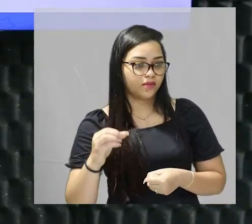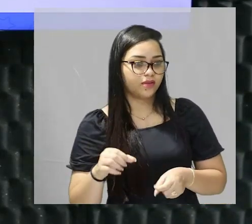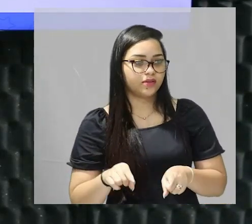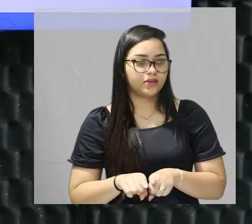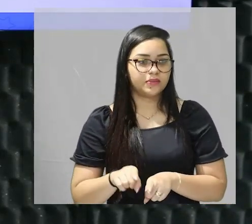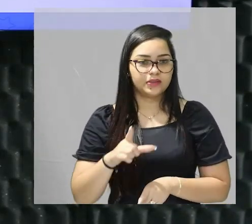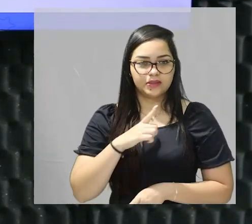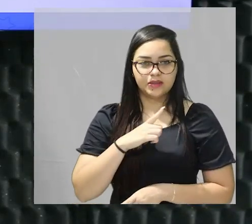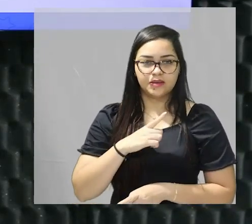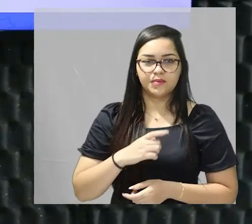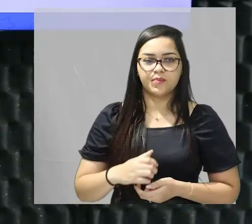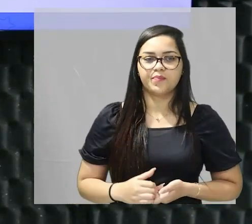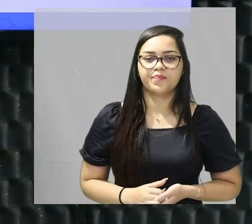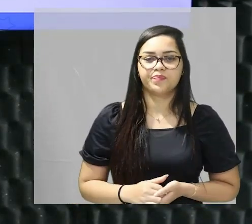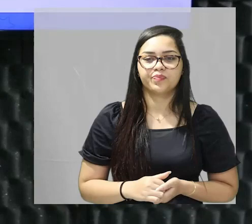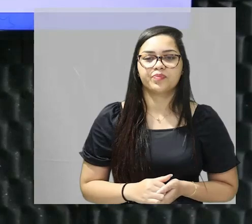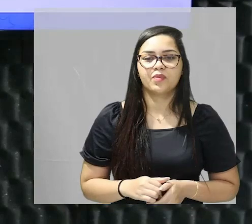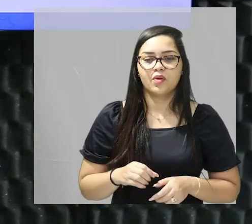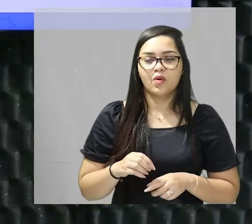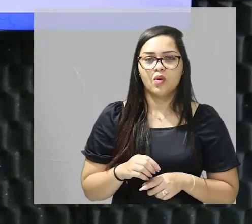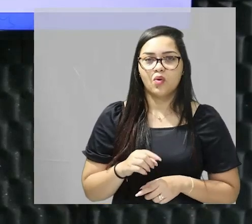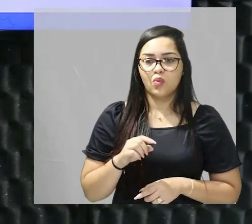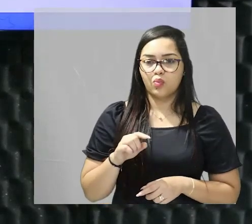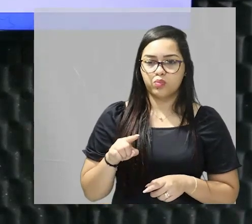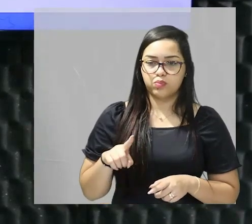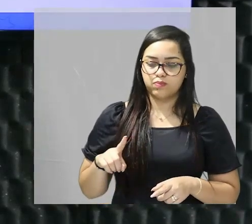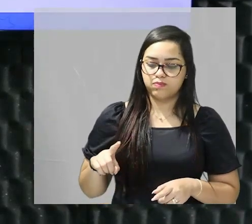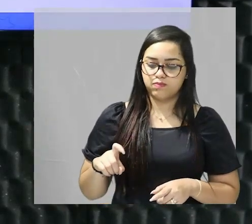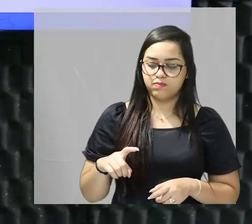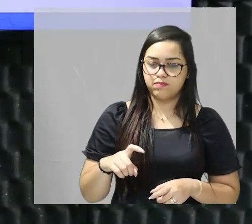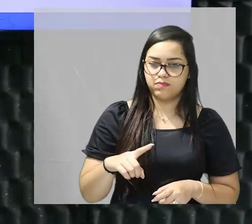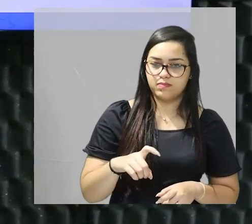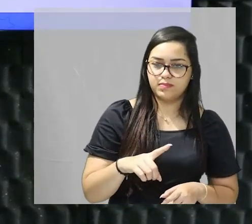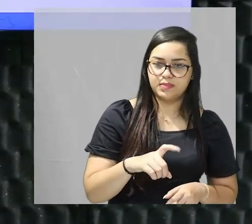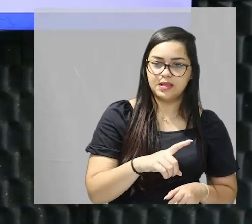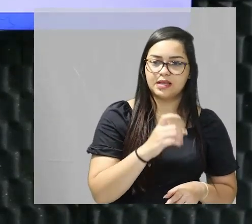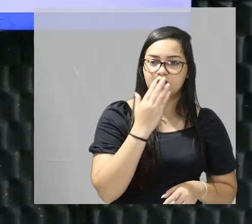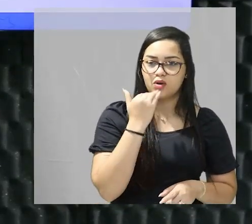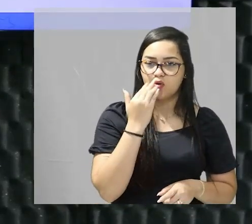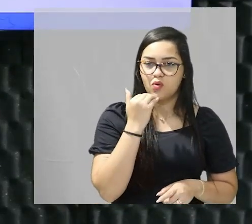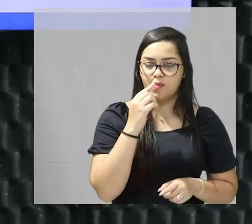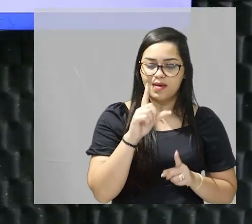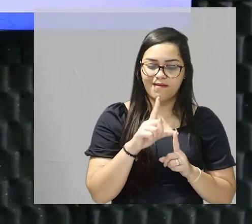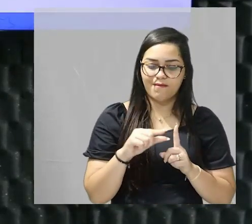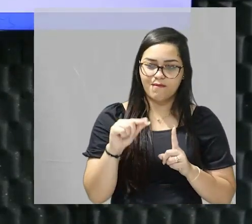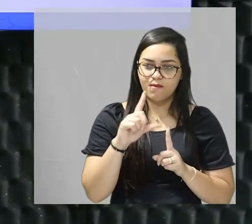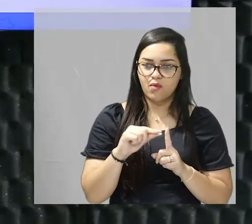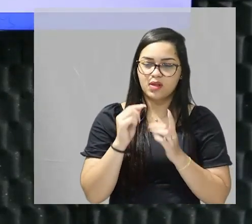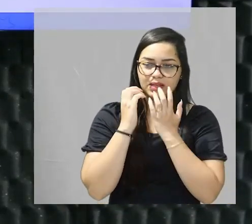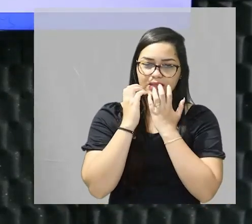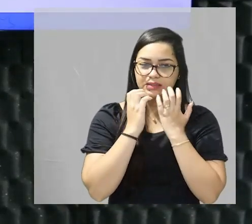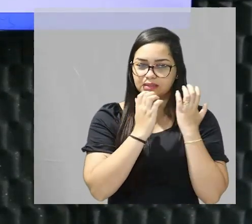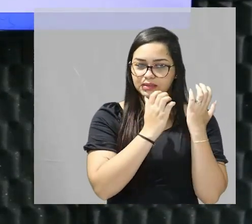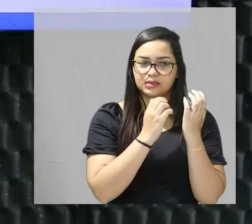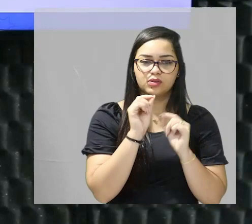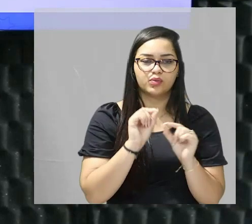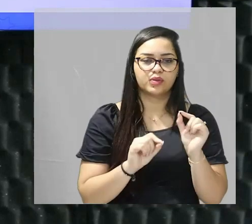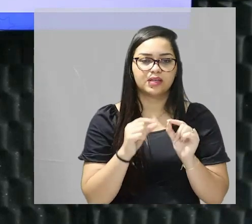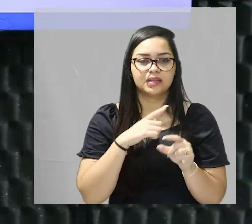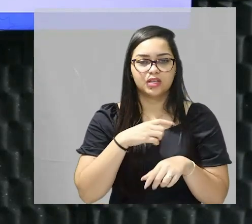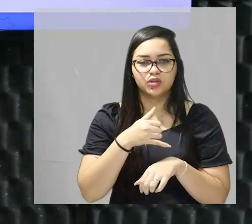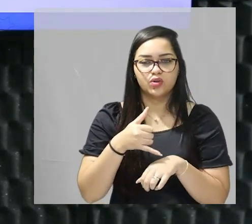lagarta, ao comer as folhas do milho, induz no vegetal a produção de óleos voláteis.